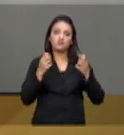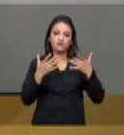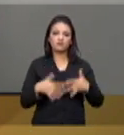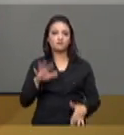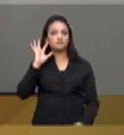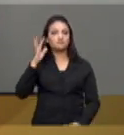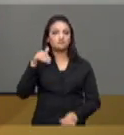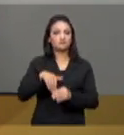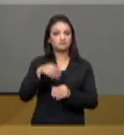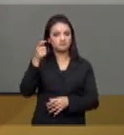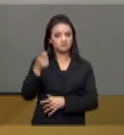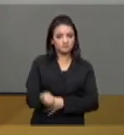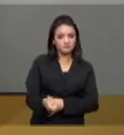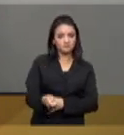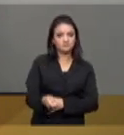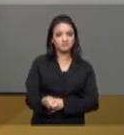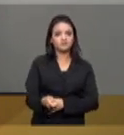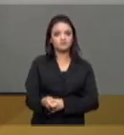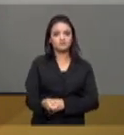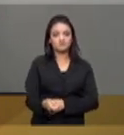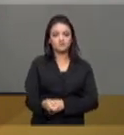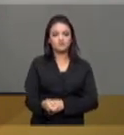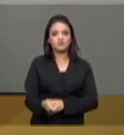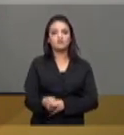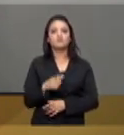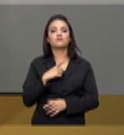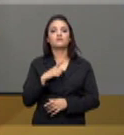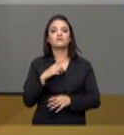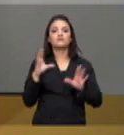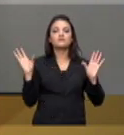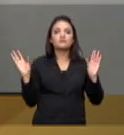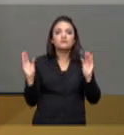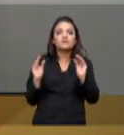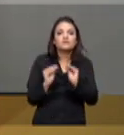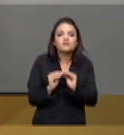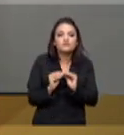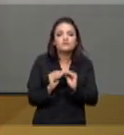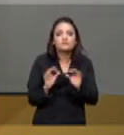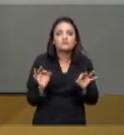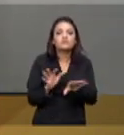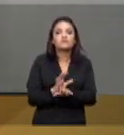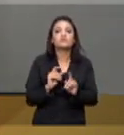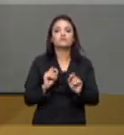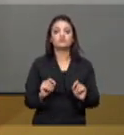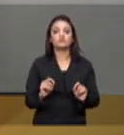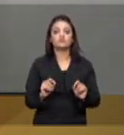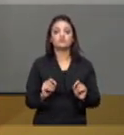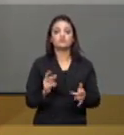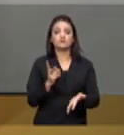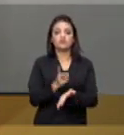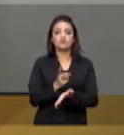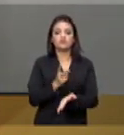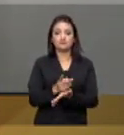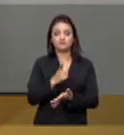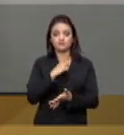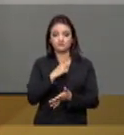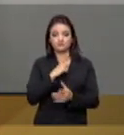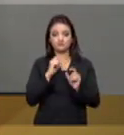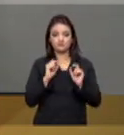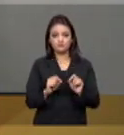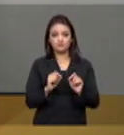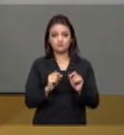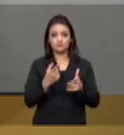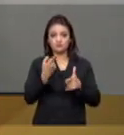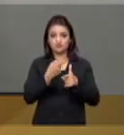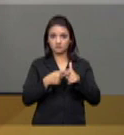acórdão recorrido, sintetizada pela conclusão de que, aspas, embora se tenha a escrituração da